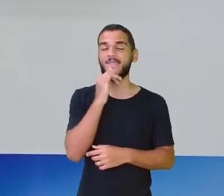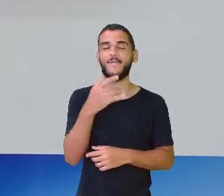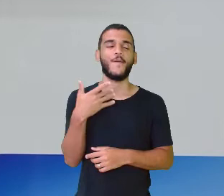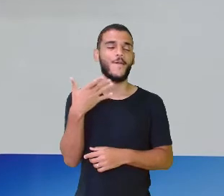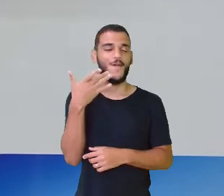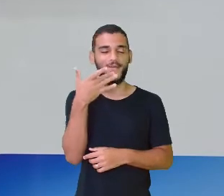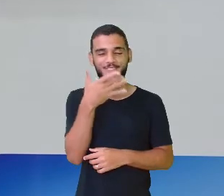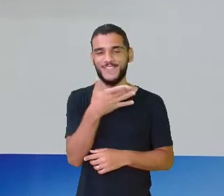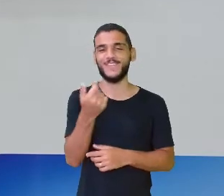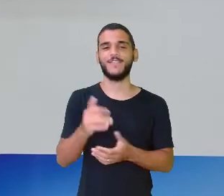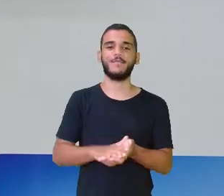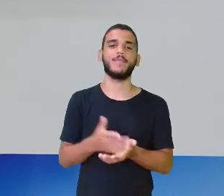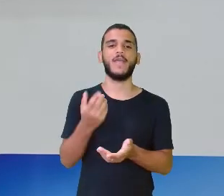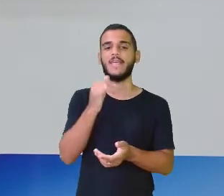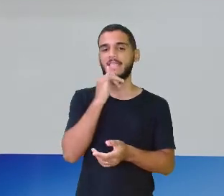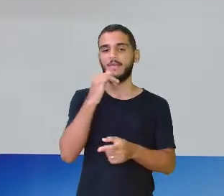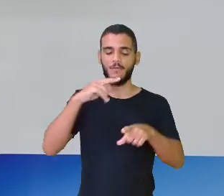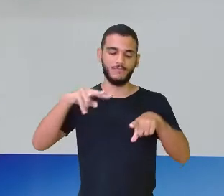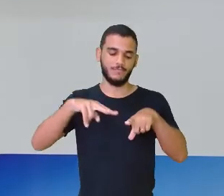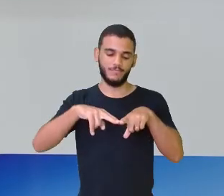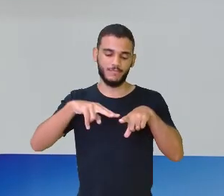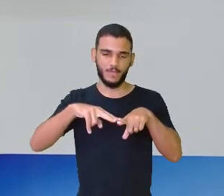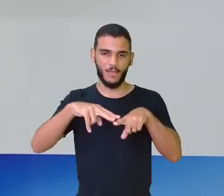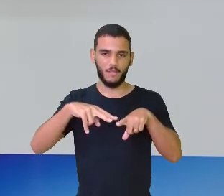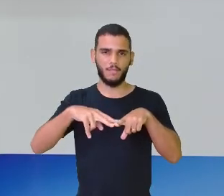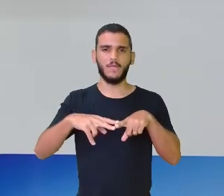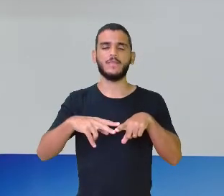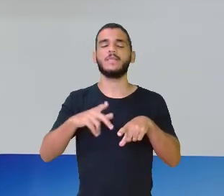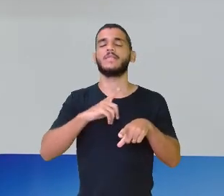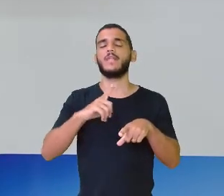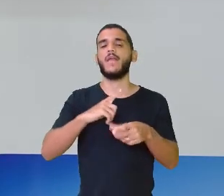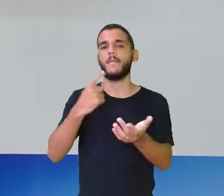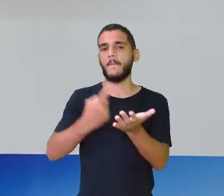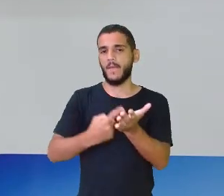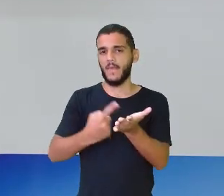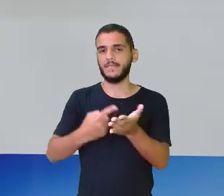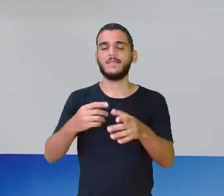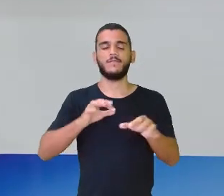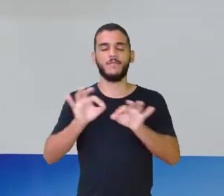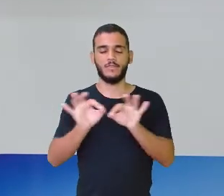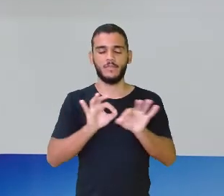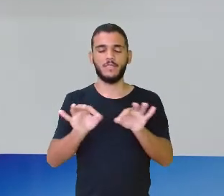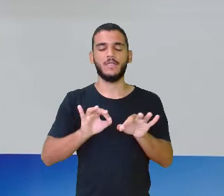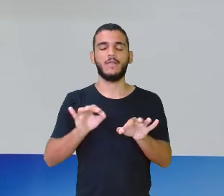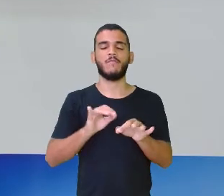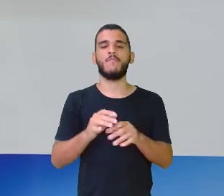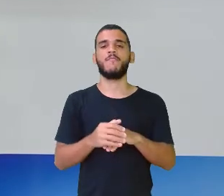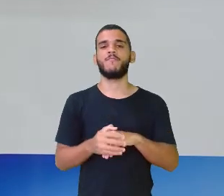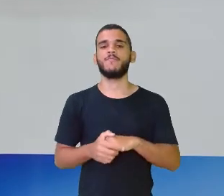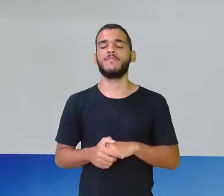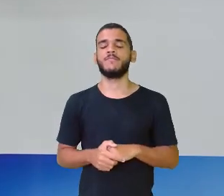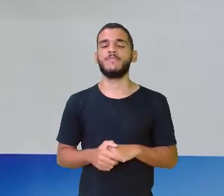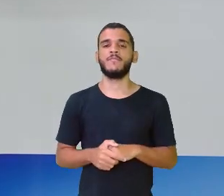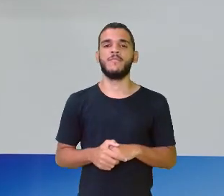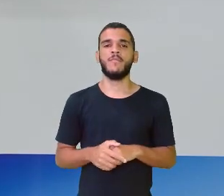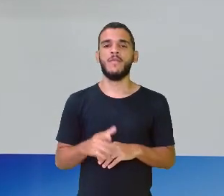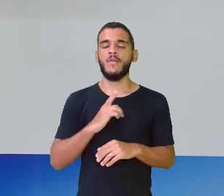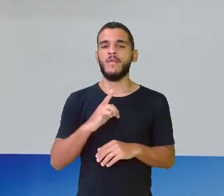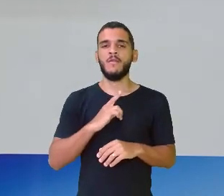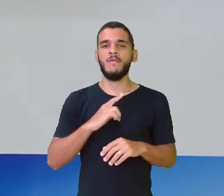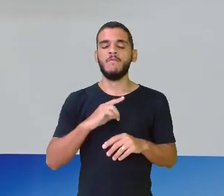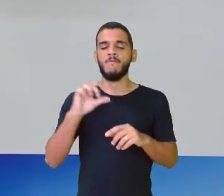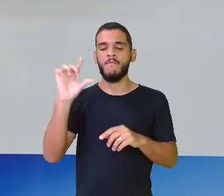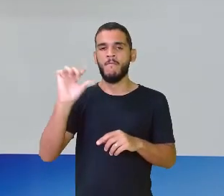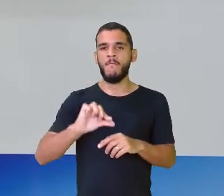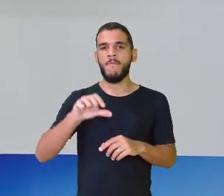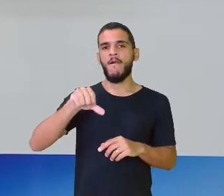de pizza. Se a gente fizesse a marcaçãozinha, encontraríamos ângulos de menores que 90 graus.